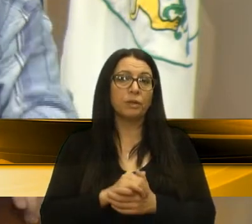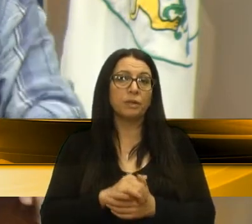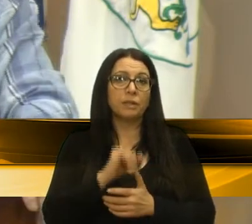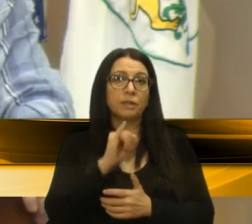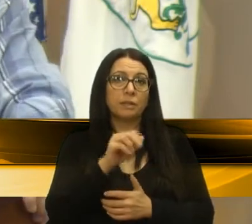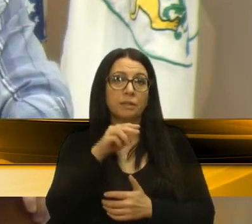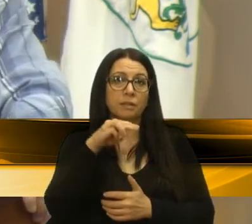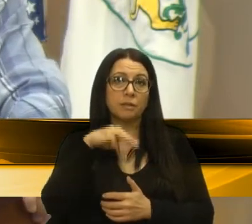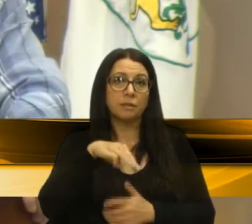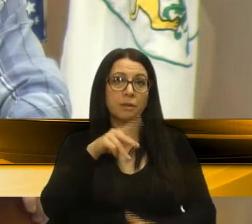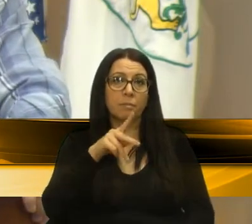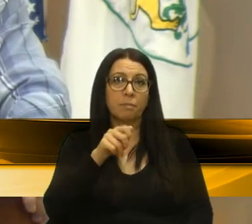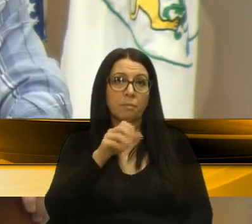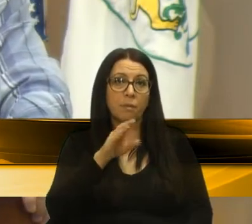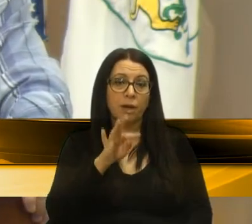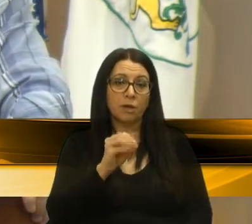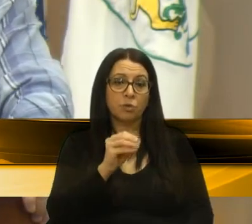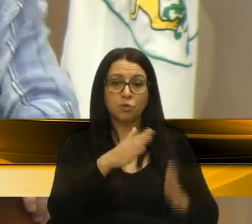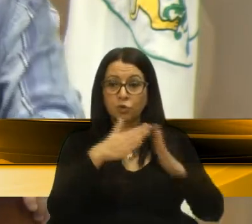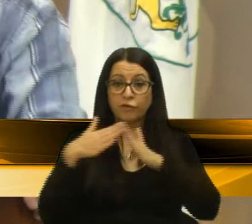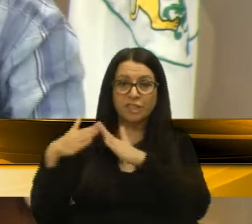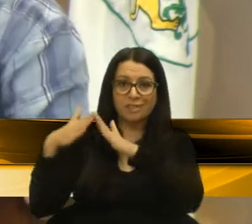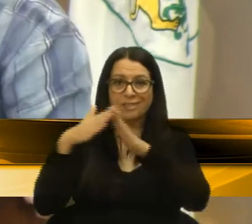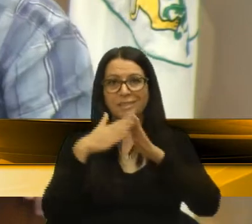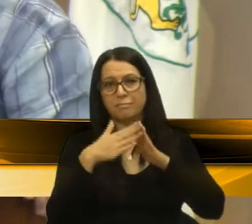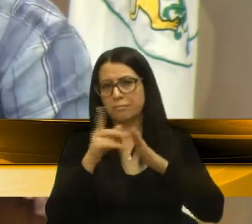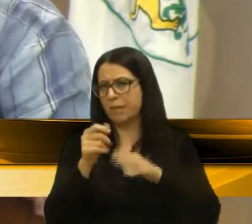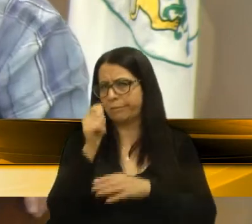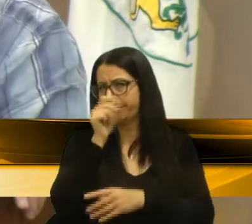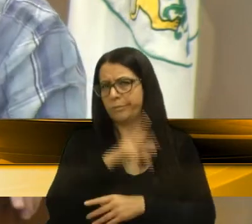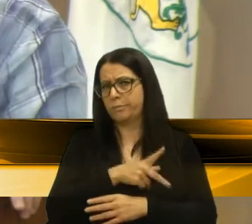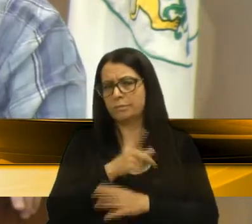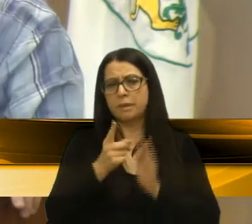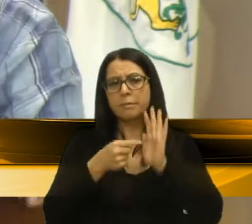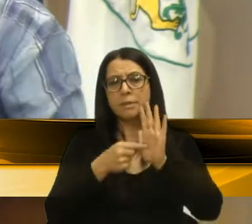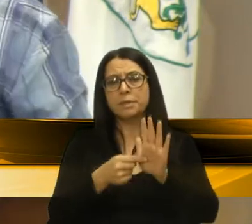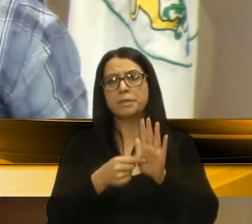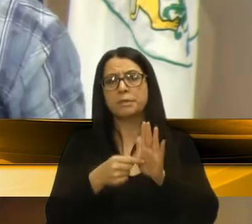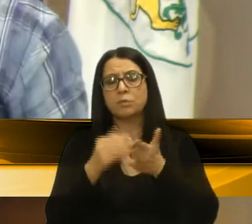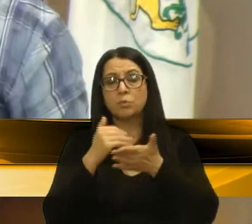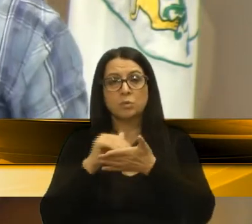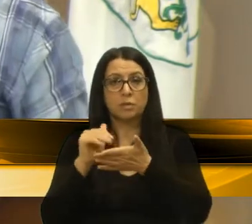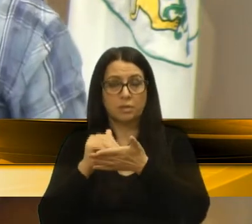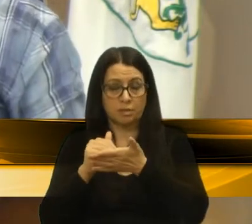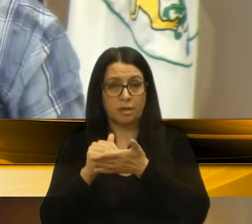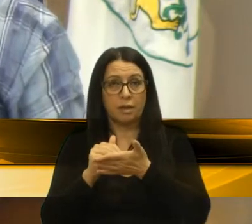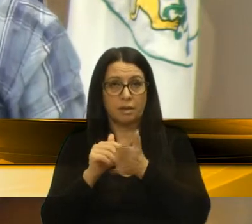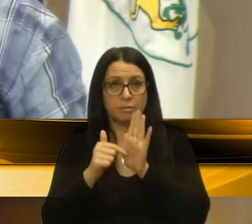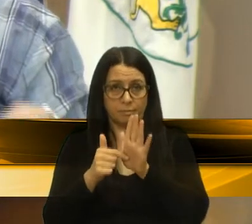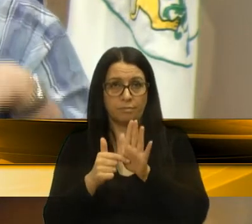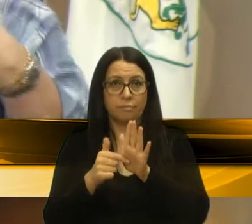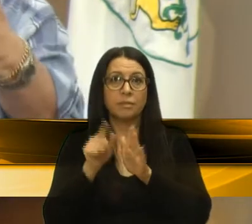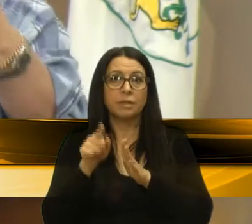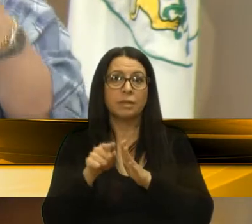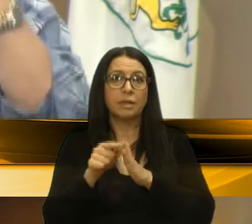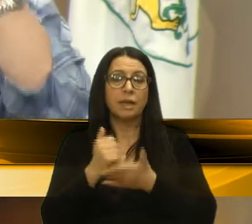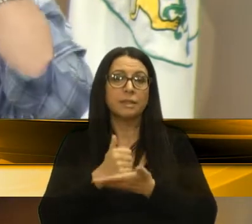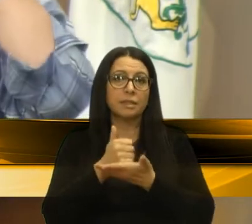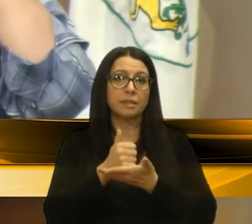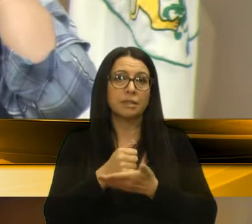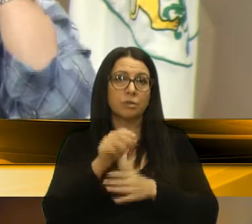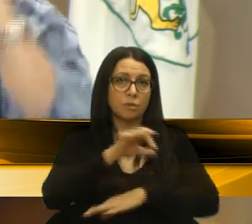ridícula de todas né porque na própria apresentação do secretário a sua assessora